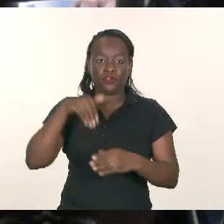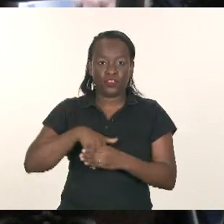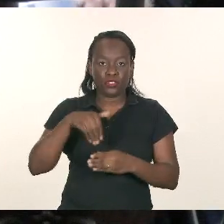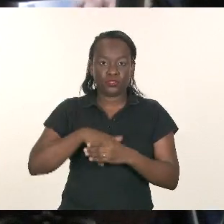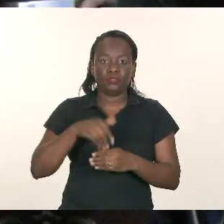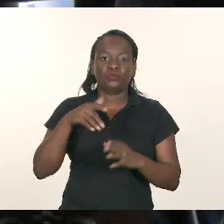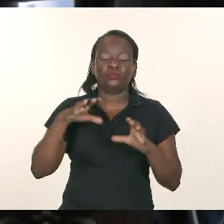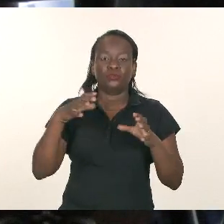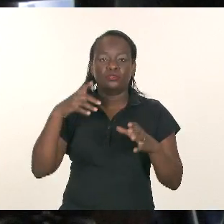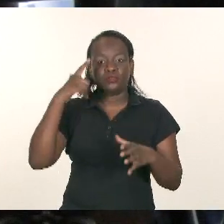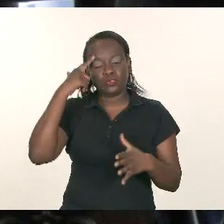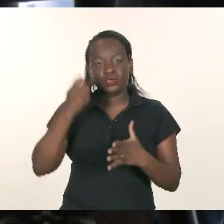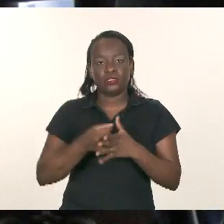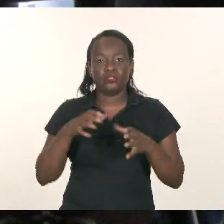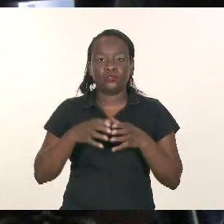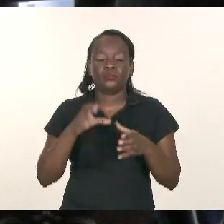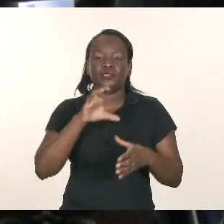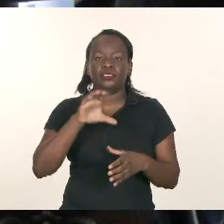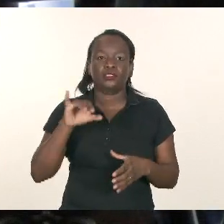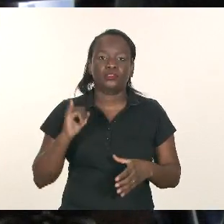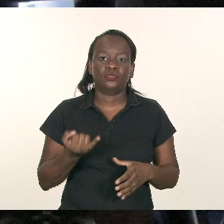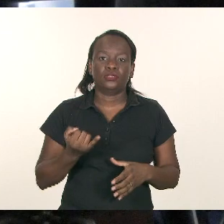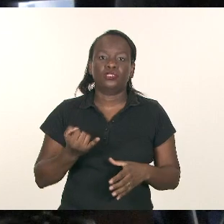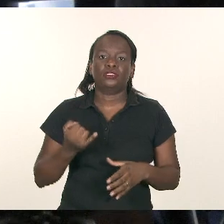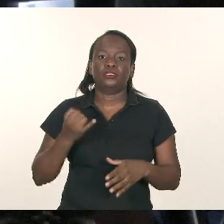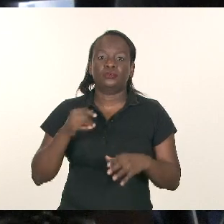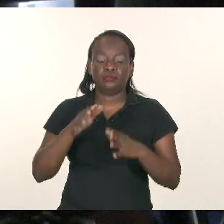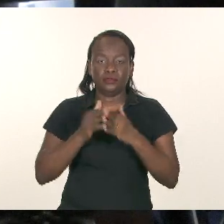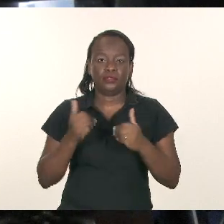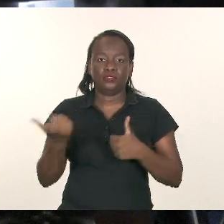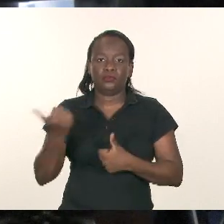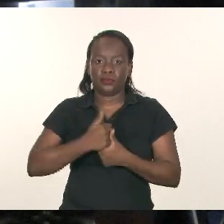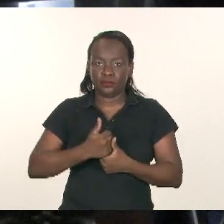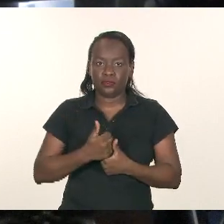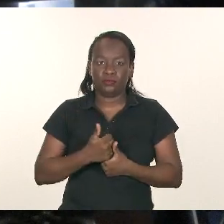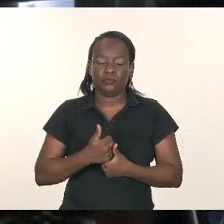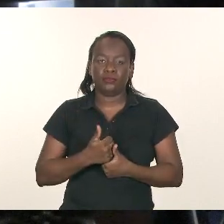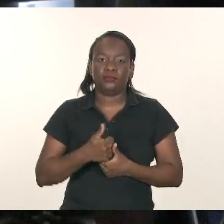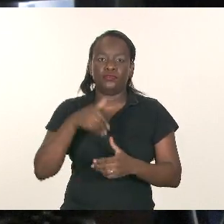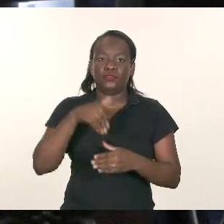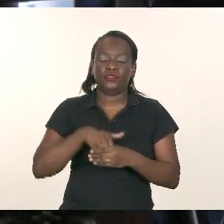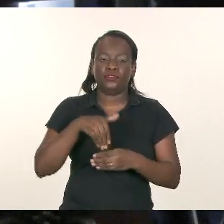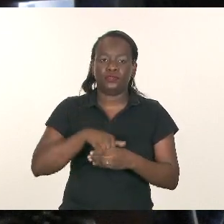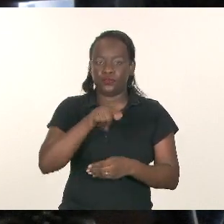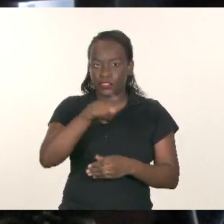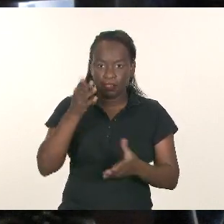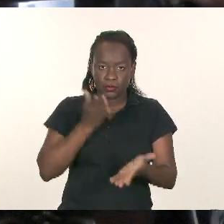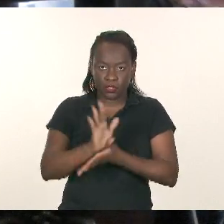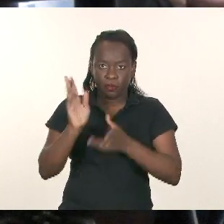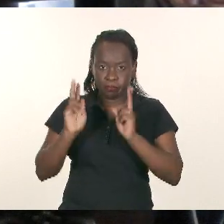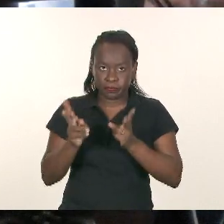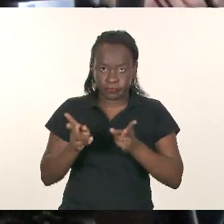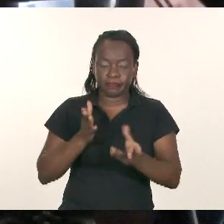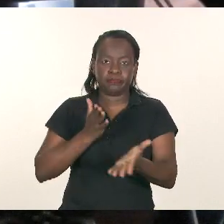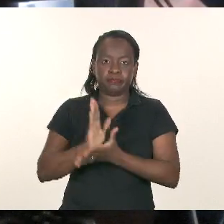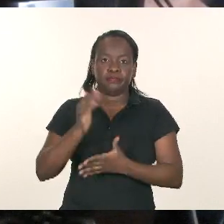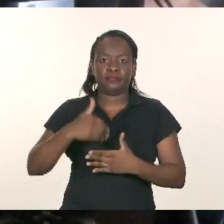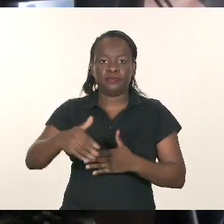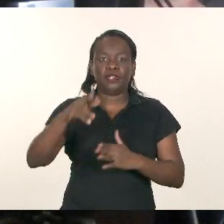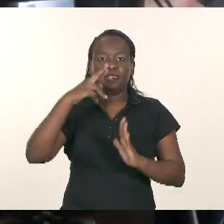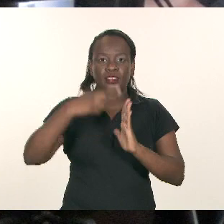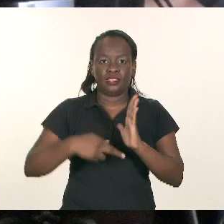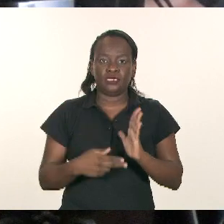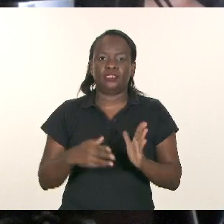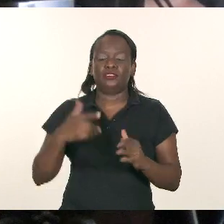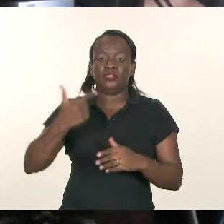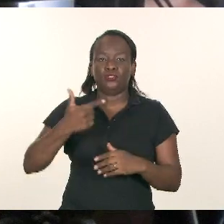votação, parecer da Comissão de Constituição e Justiça, concluído por substitutivo. Em votação, os senhores que aprovam permaneçam como estão, aprovado, a redação do vencido